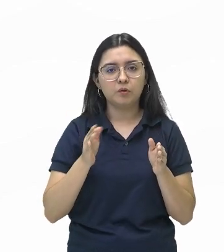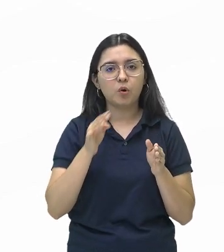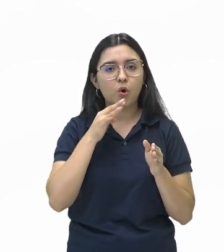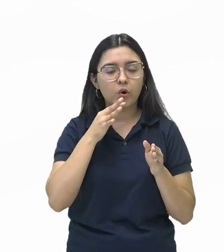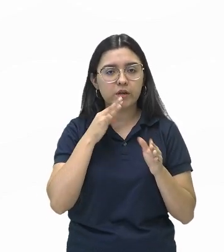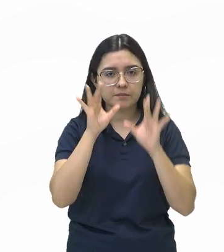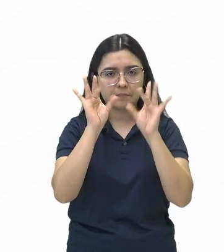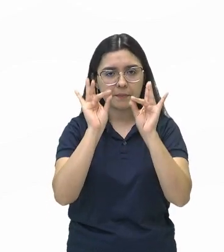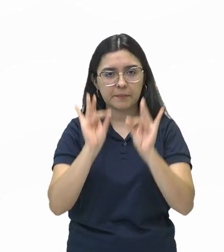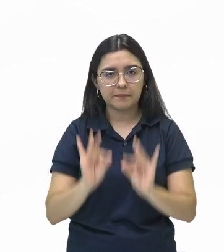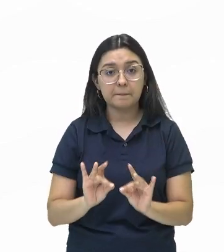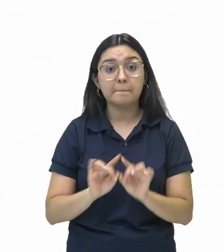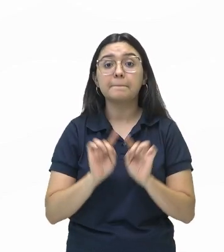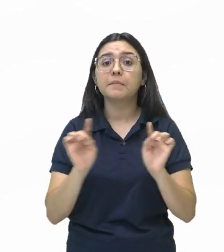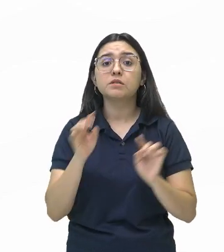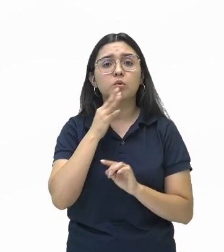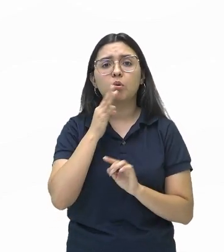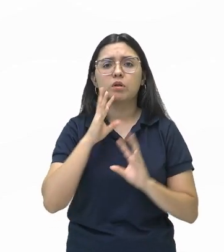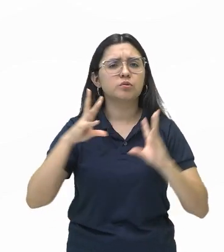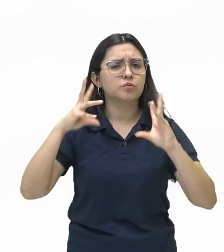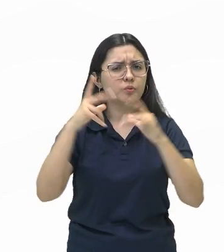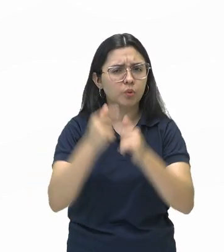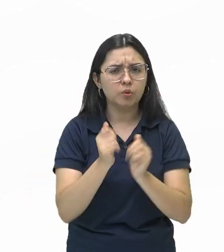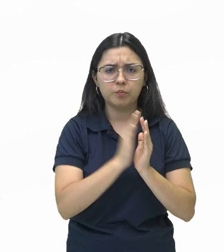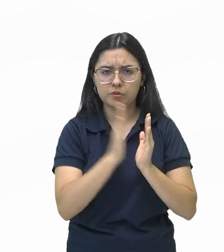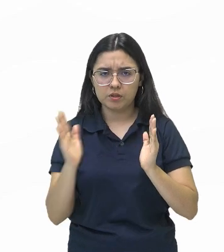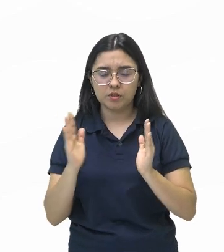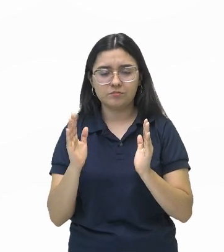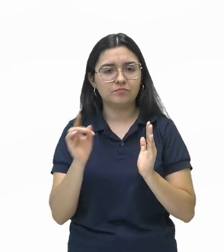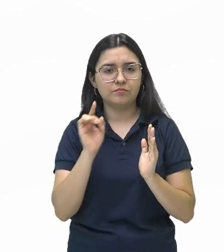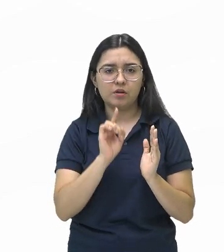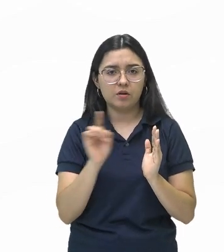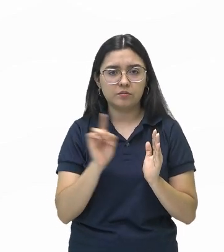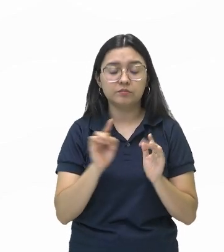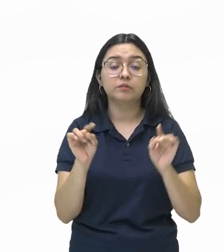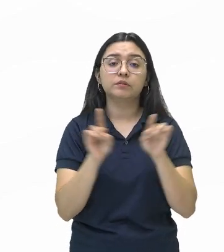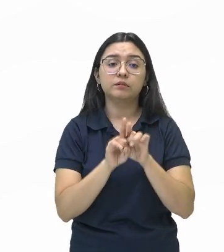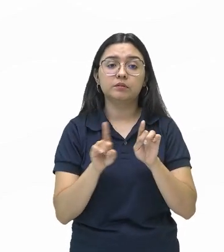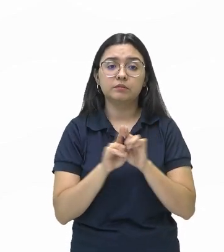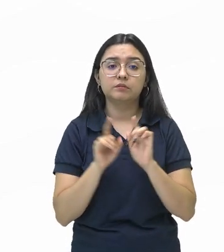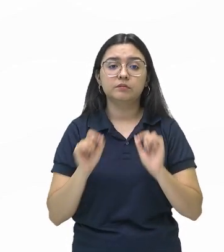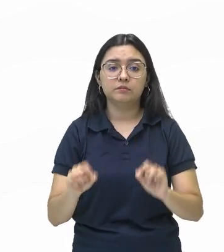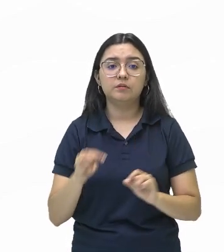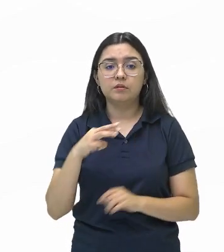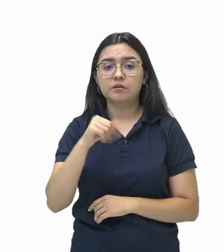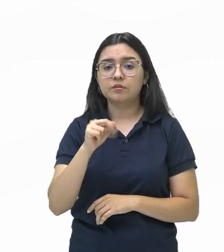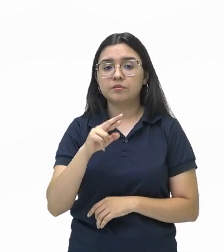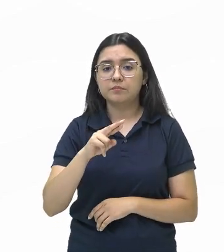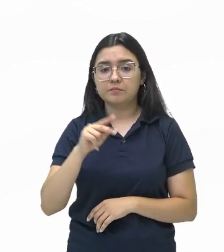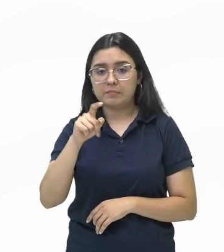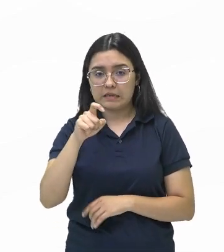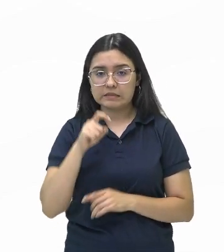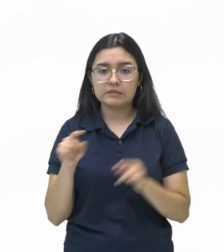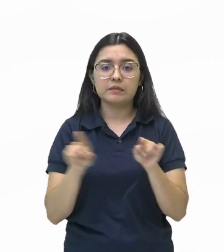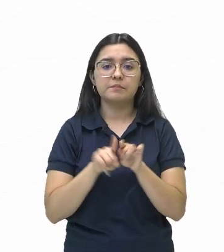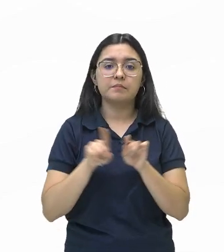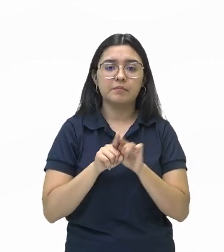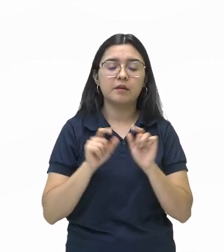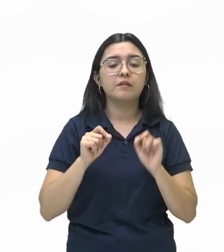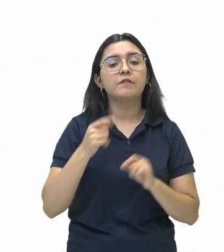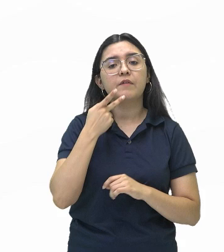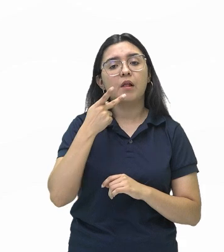conhece aquela função, mas ele não conhece todo o processo produtivo. Isso também Marx identificou como alienação do